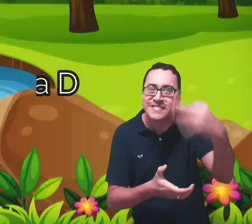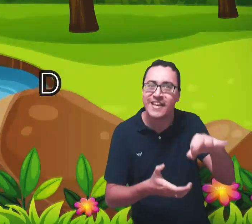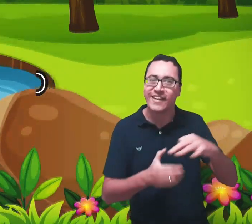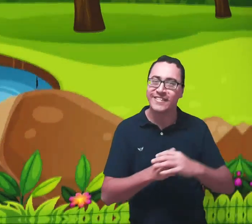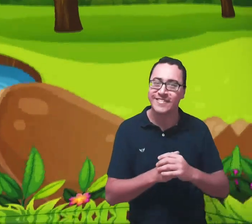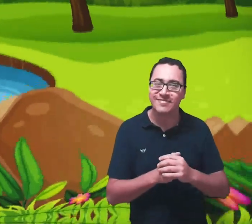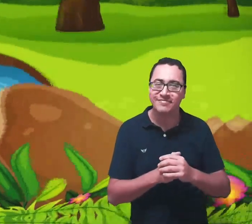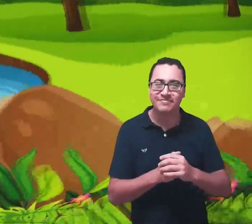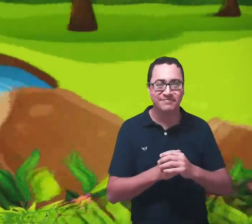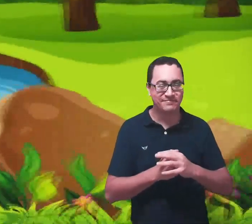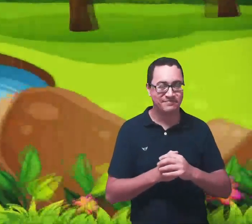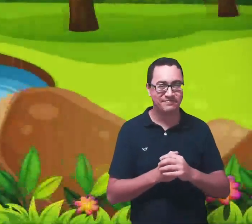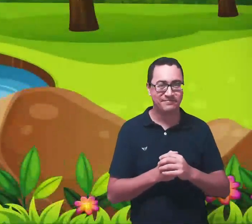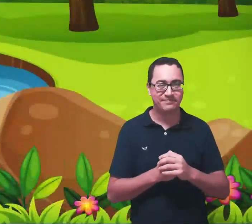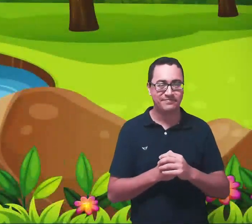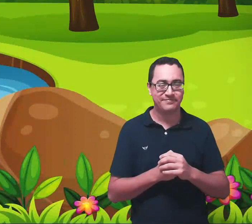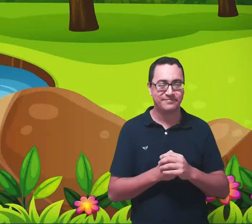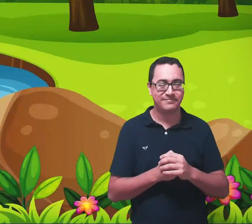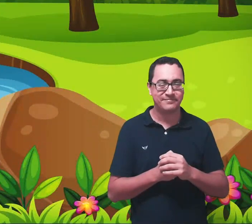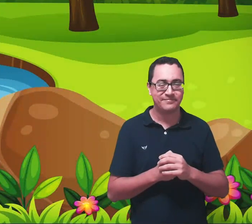acertou!